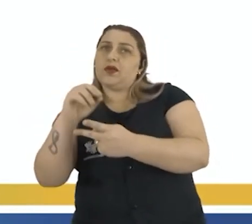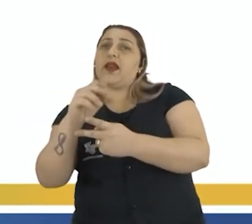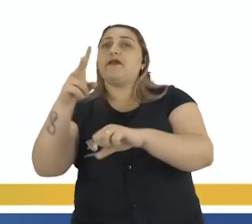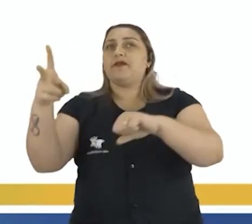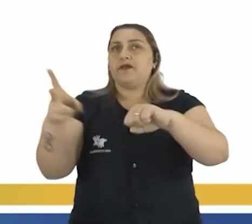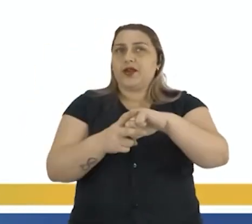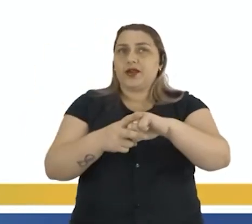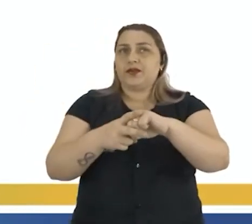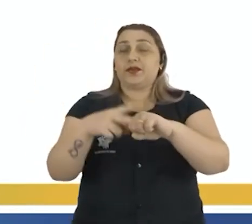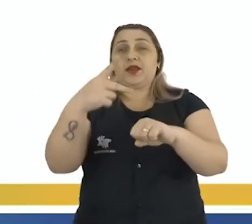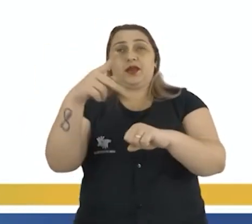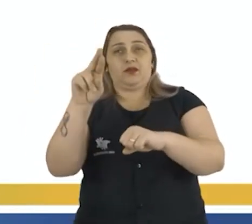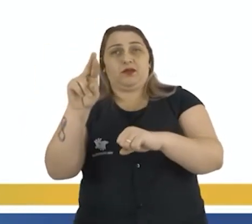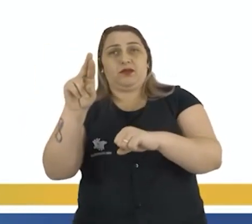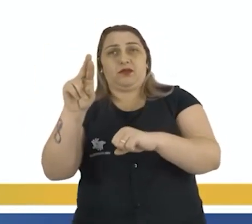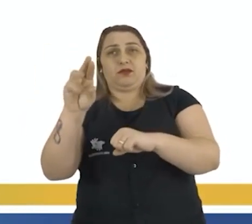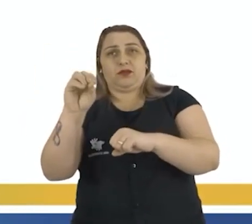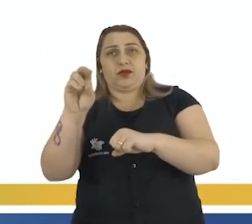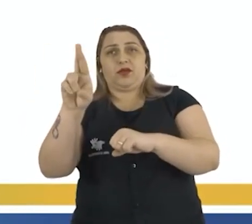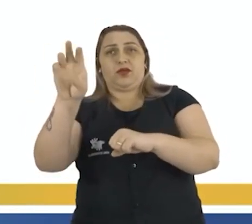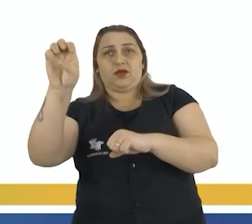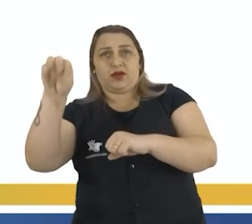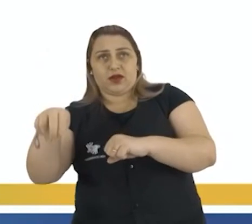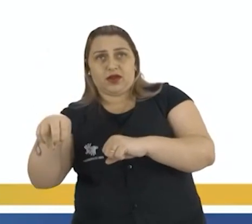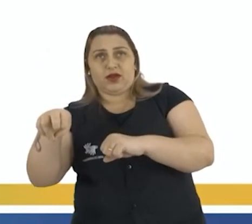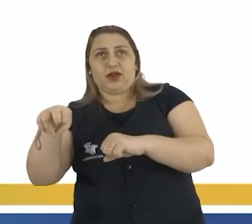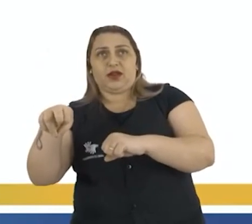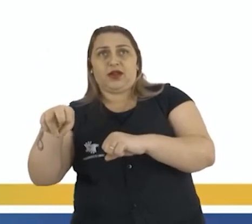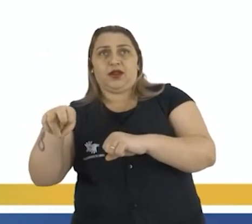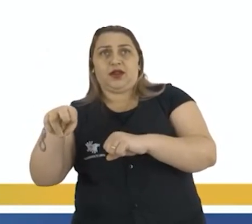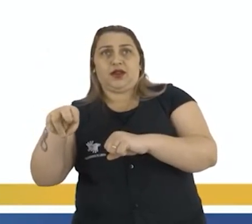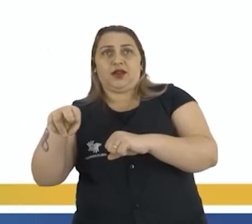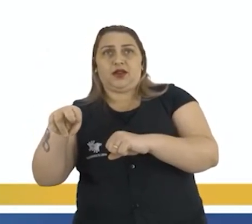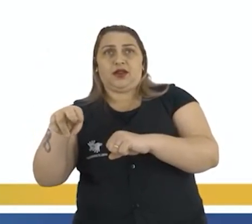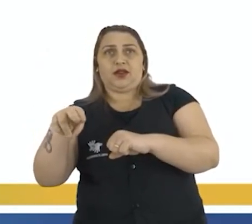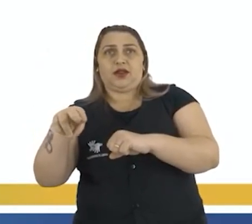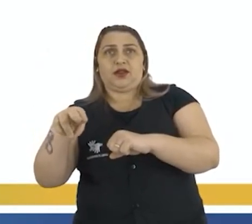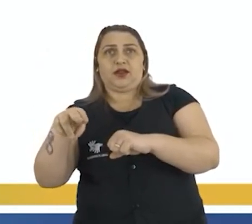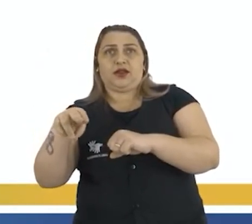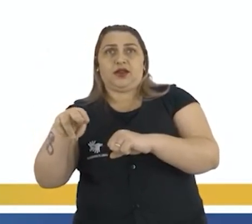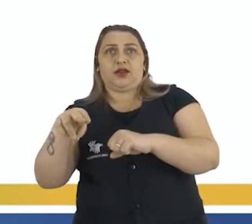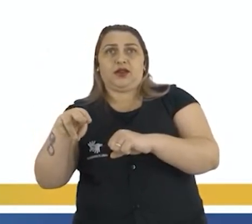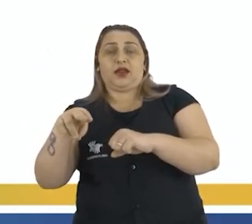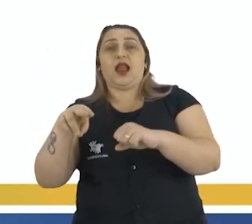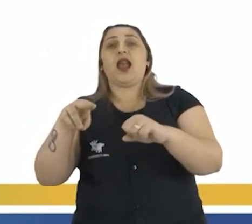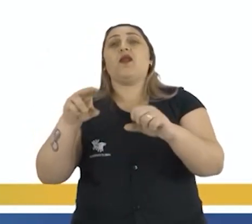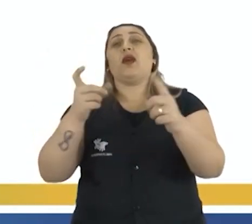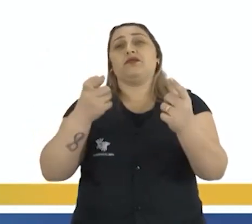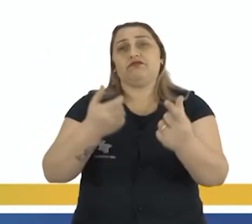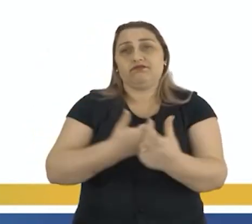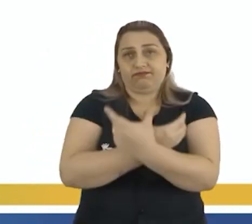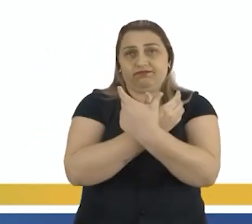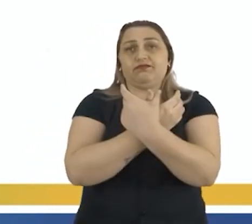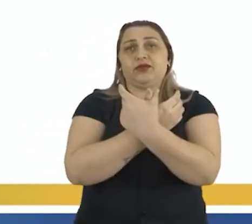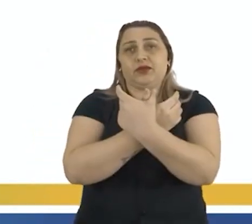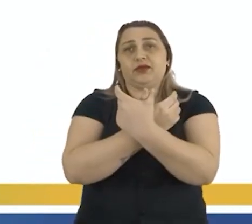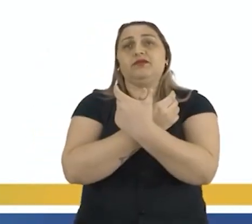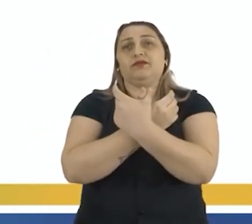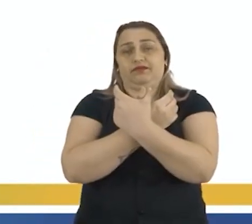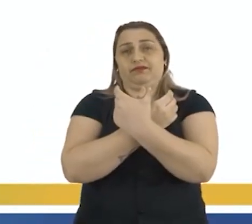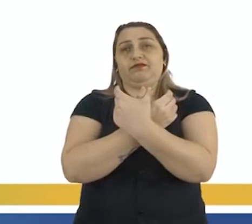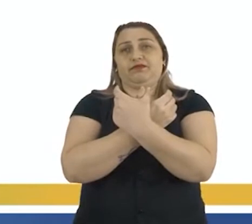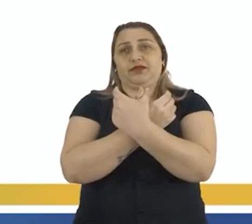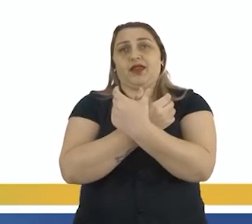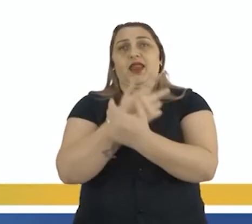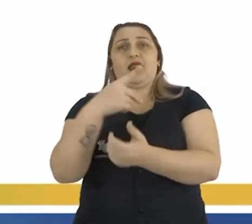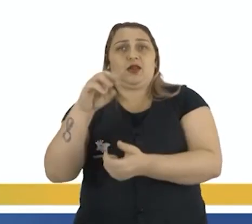um verbo. Porém, com acento é uma conjunção, que dá a ideia de mas contudo.